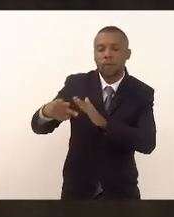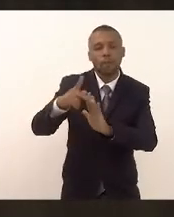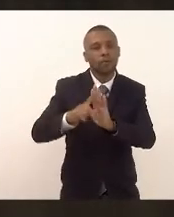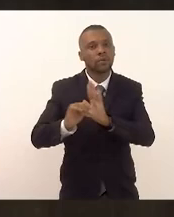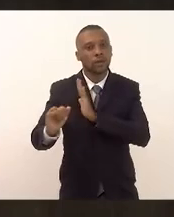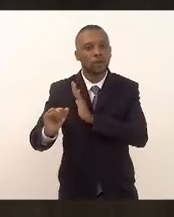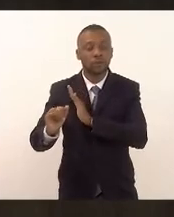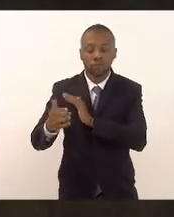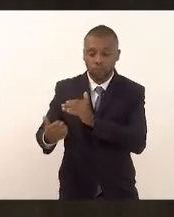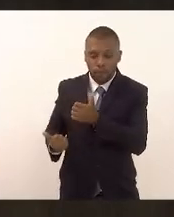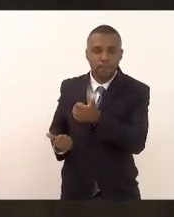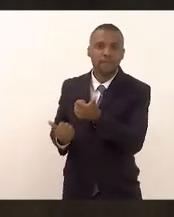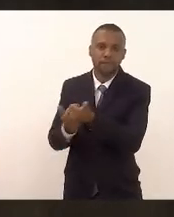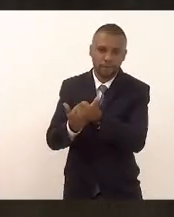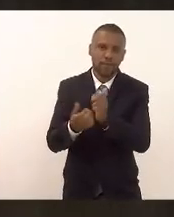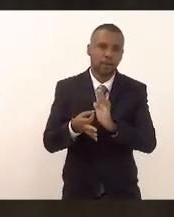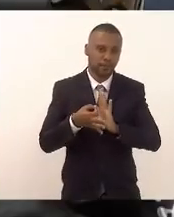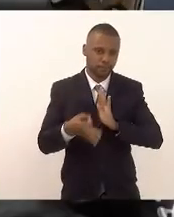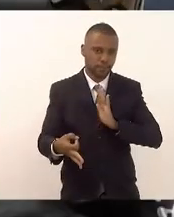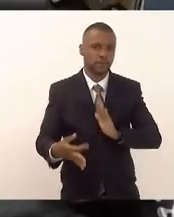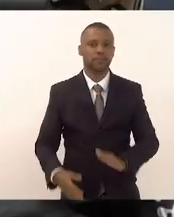é favorável.